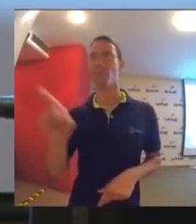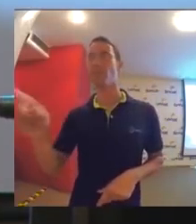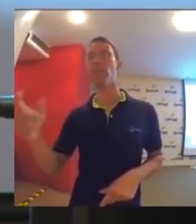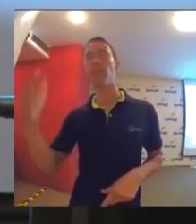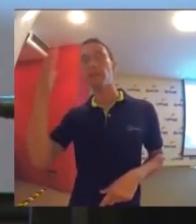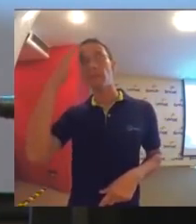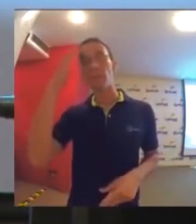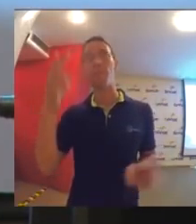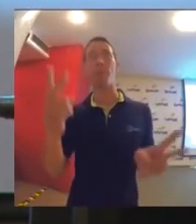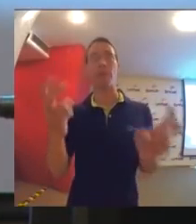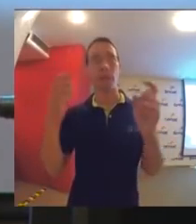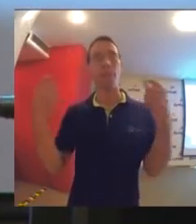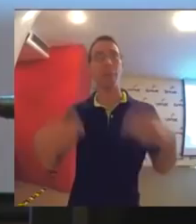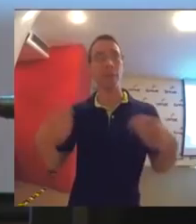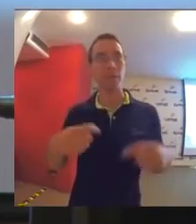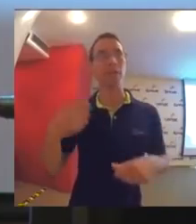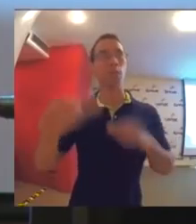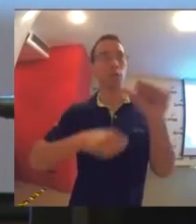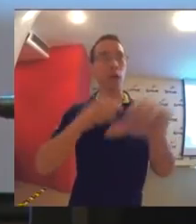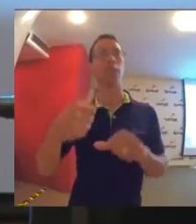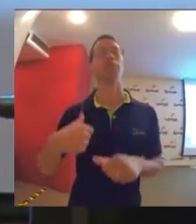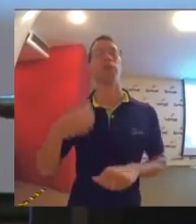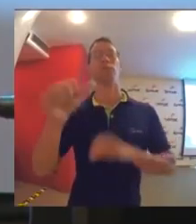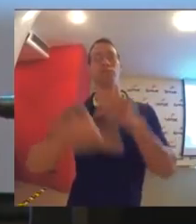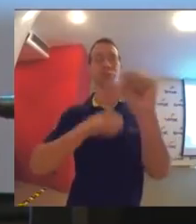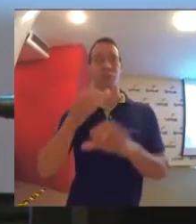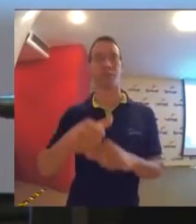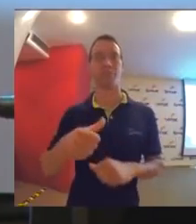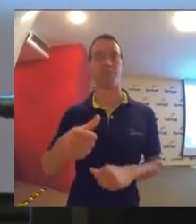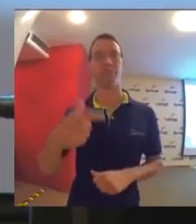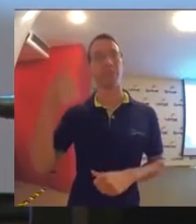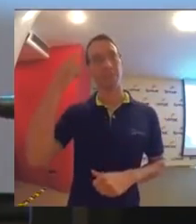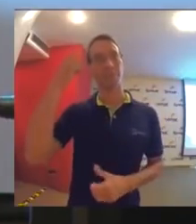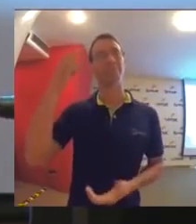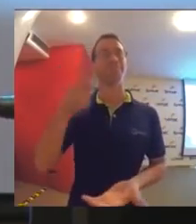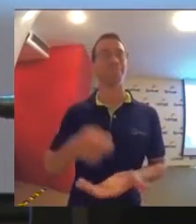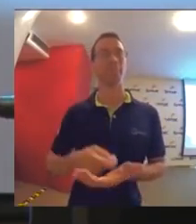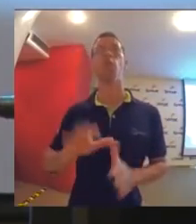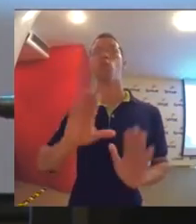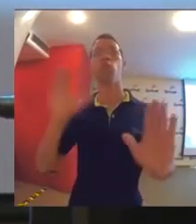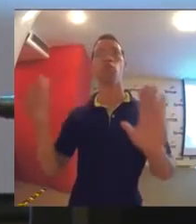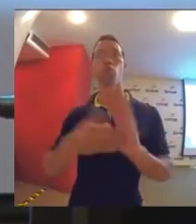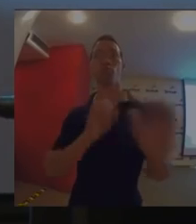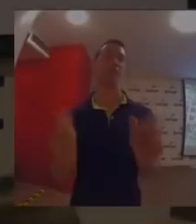e percebem que, eticamente, têm a obrigação de ensinar todos.